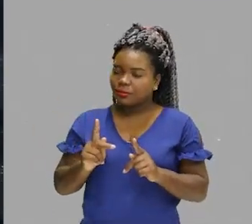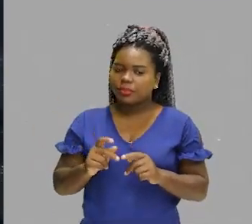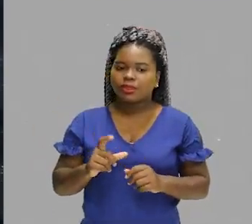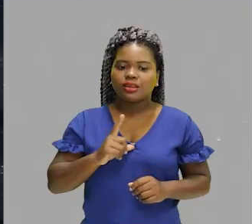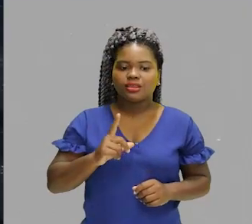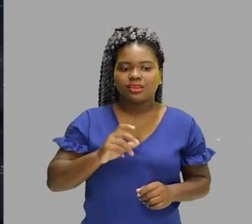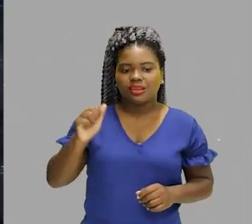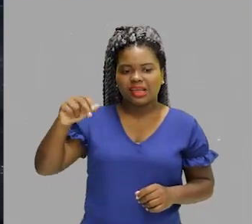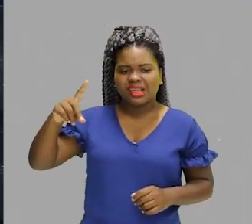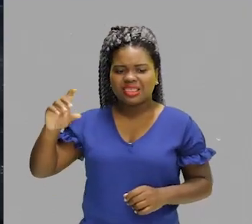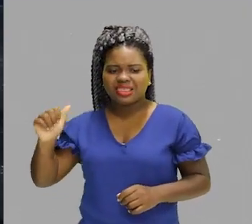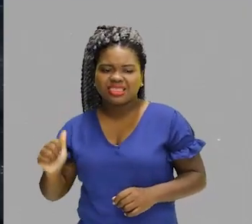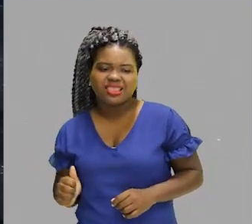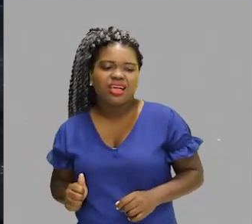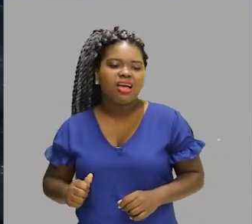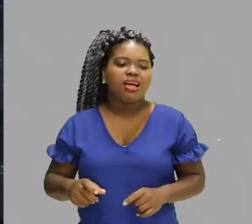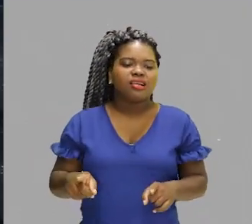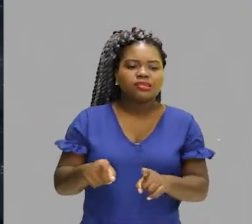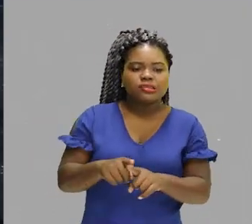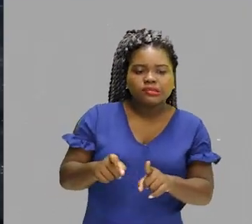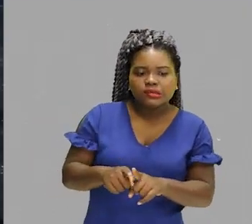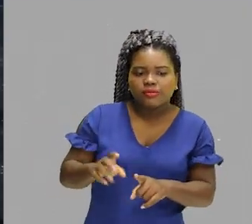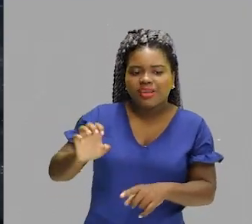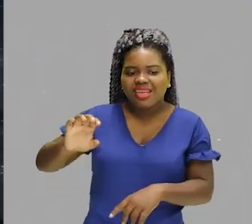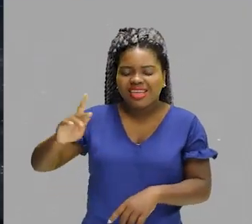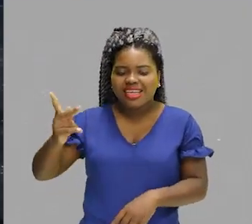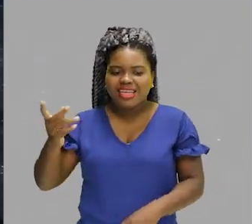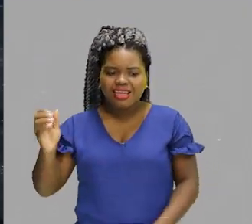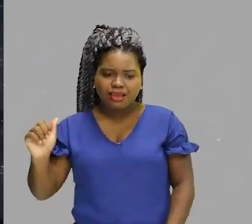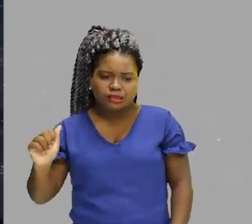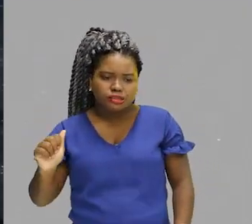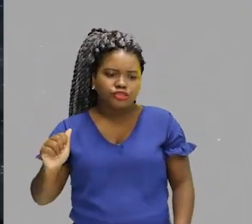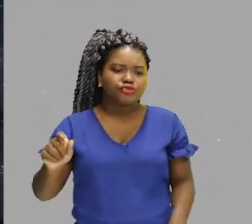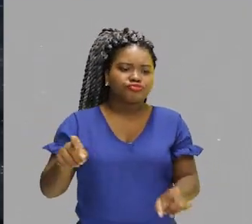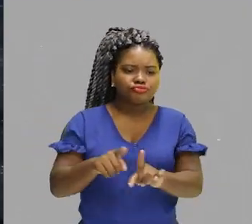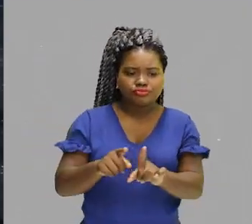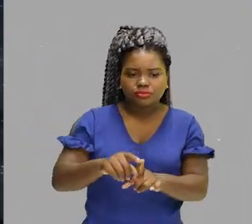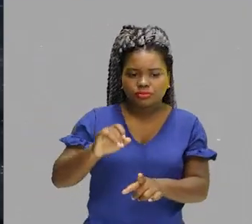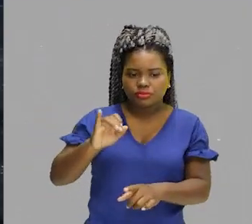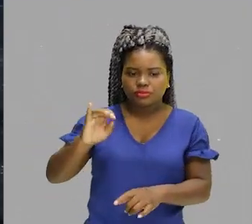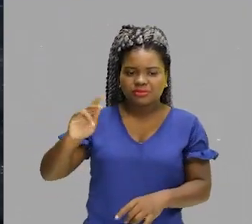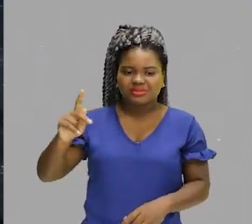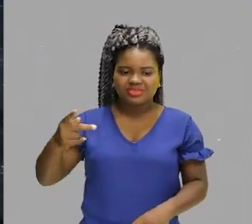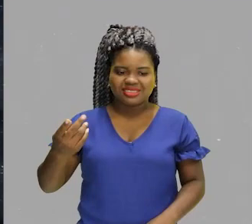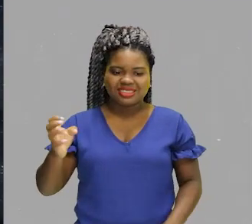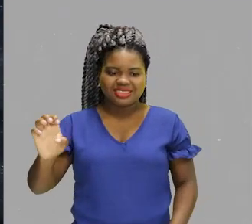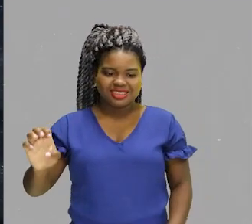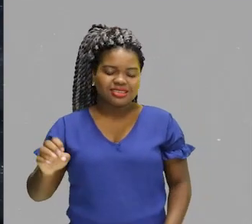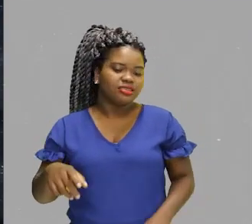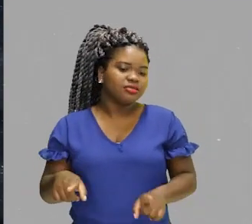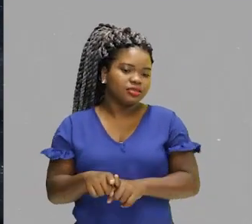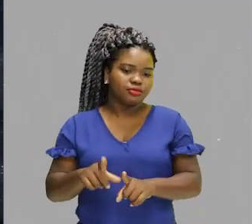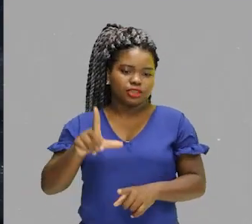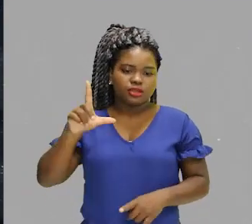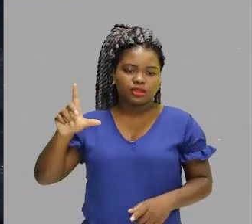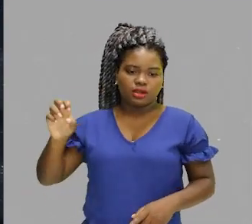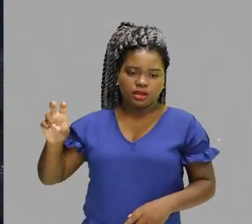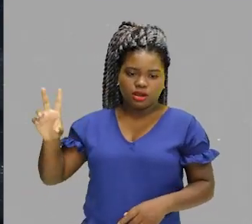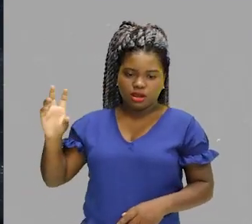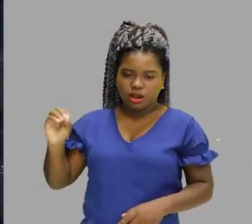buscando, derredi, se echa a, tiene leídos, llevo